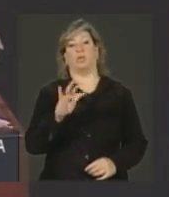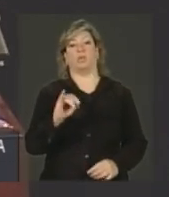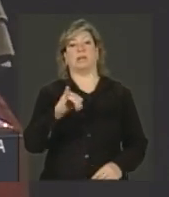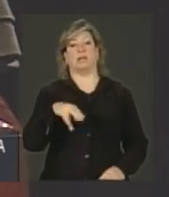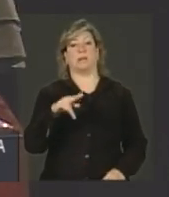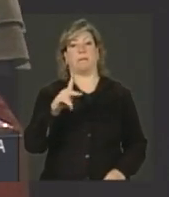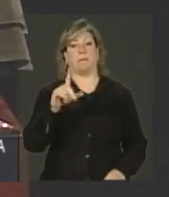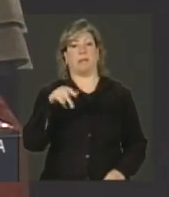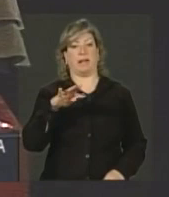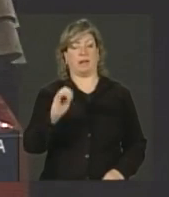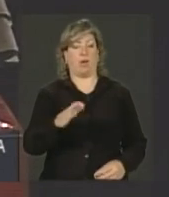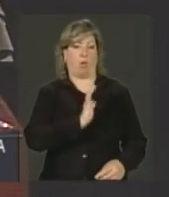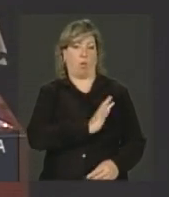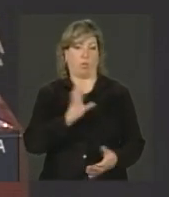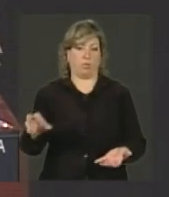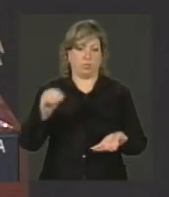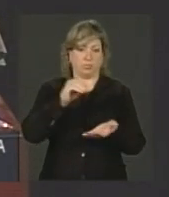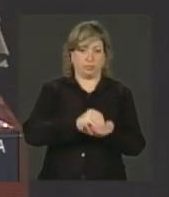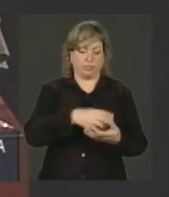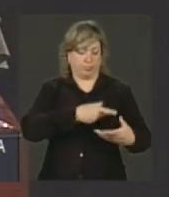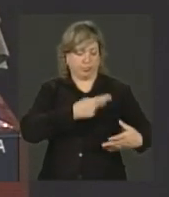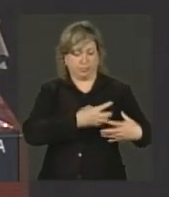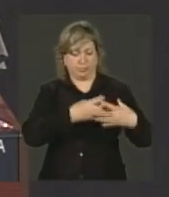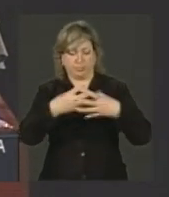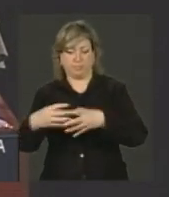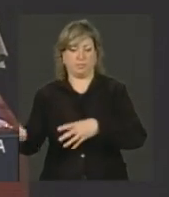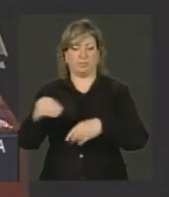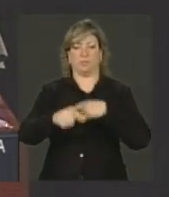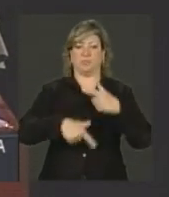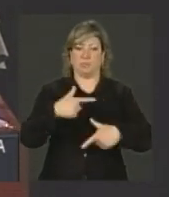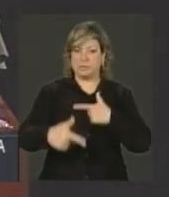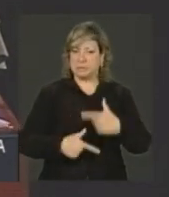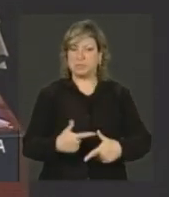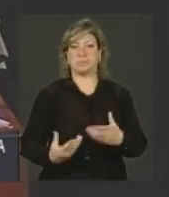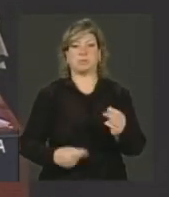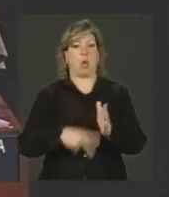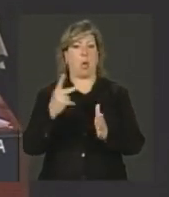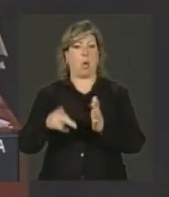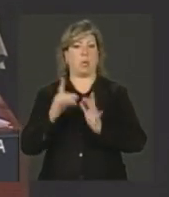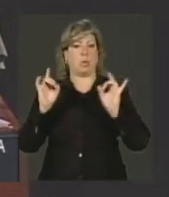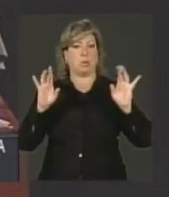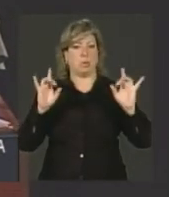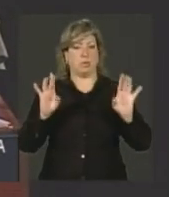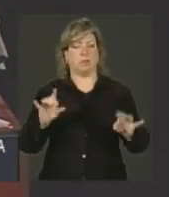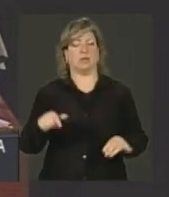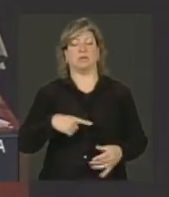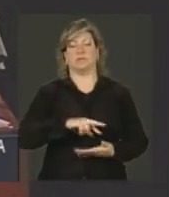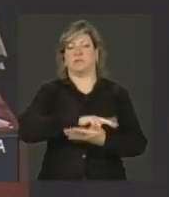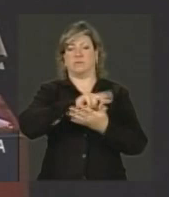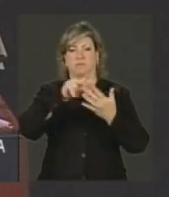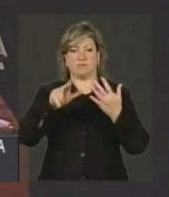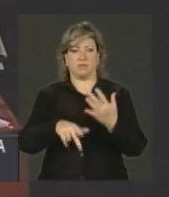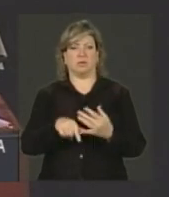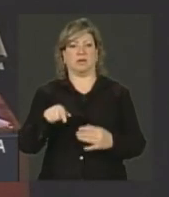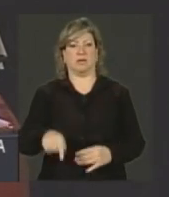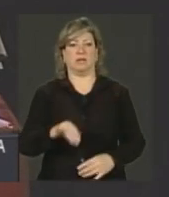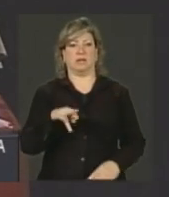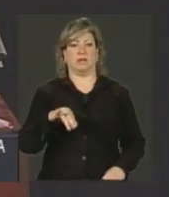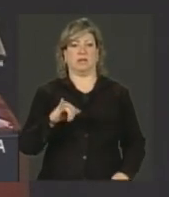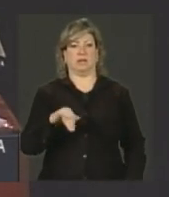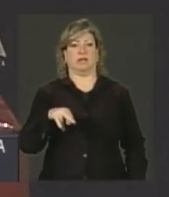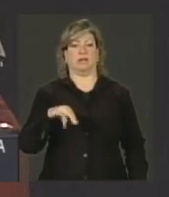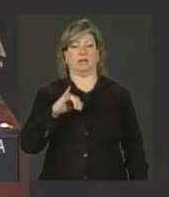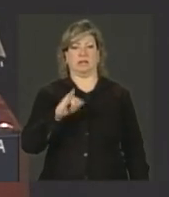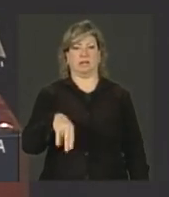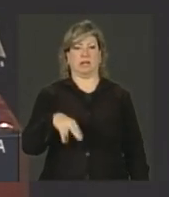de coração, e assim podemos enumerar inúmeras contribuições que o Instituto Coração